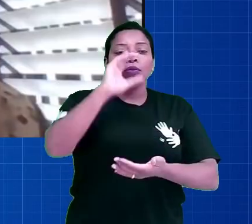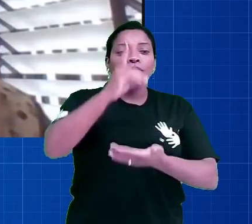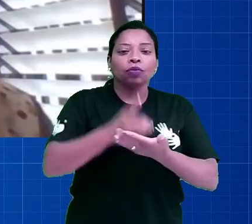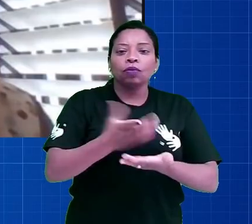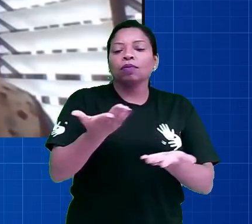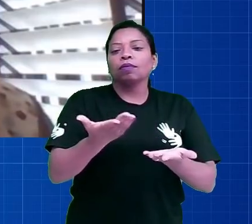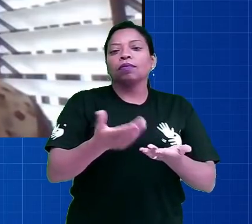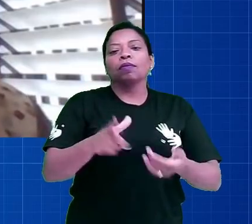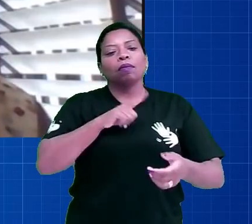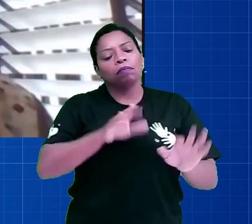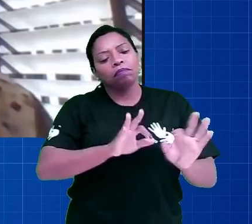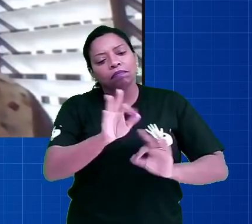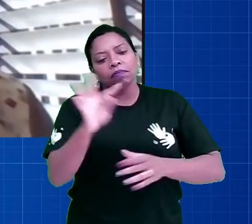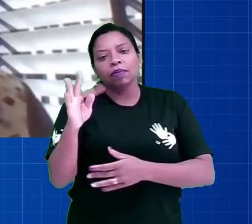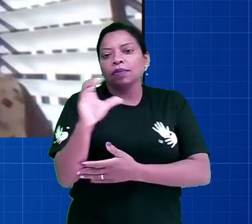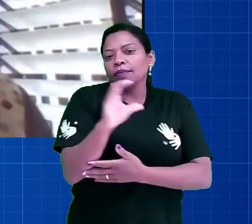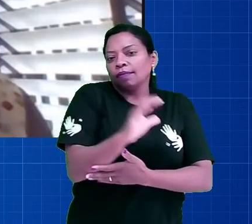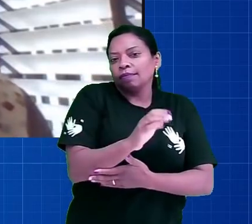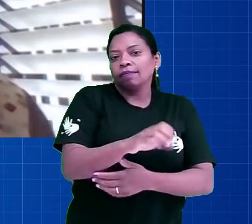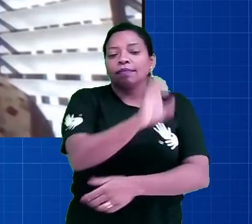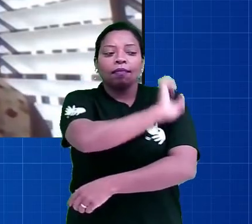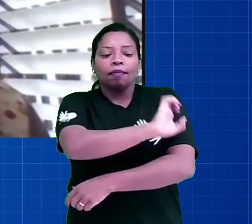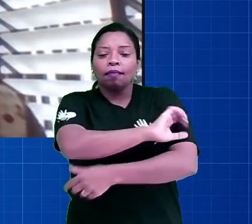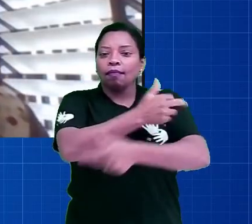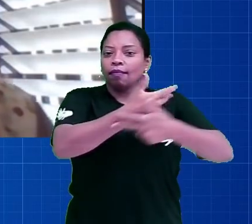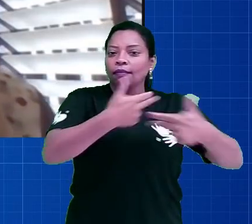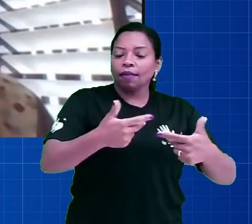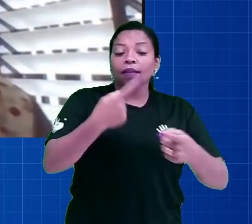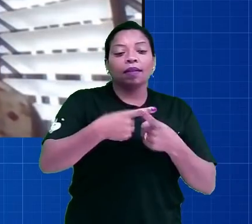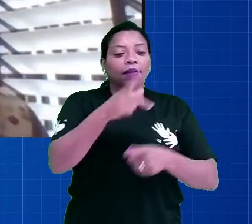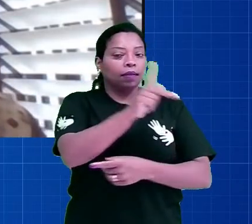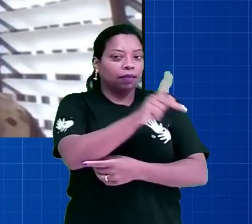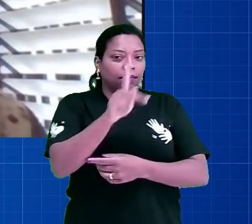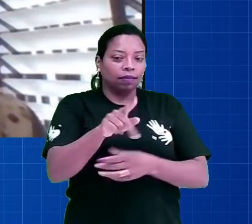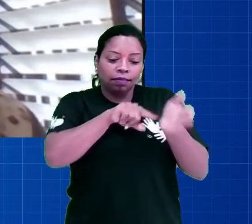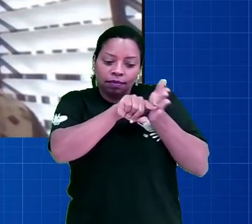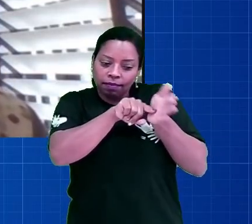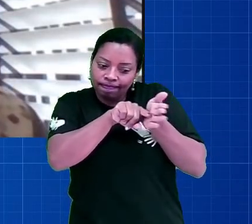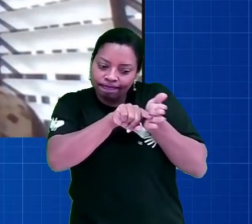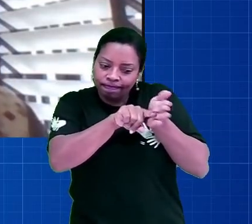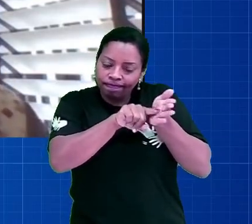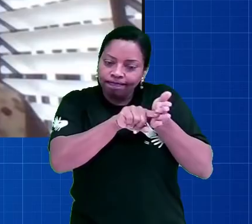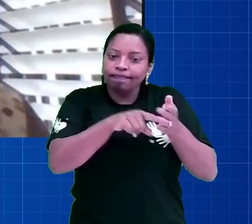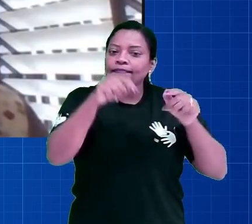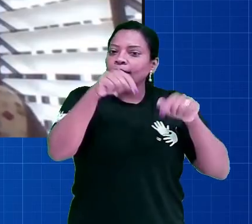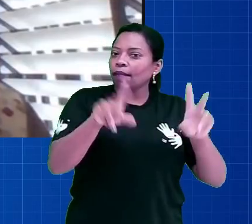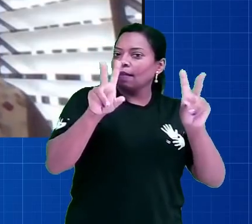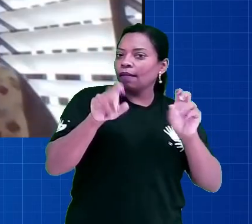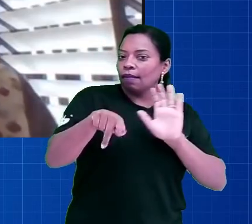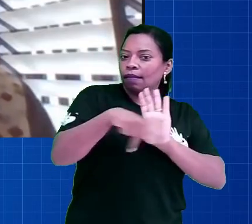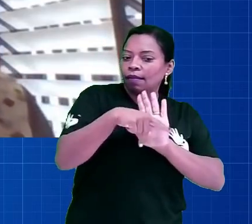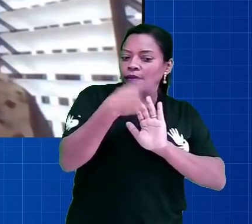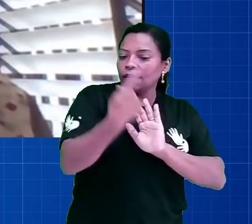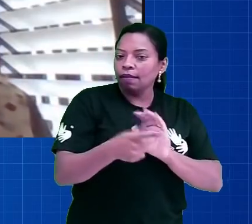por meio de teses, de dissertações, monografias, estágios também. A gente percebe que alguns professores